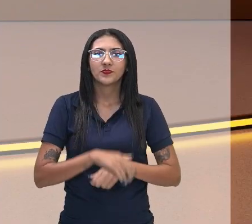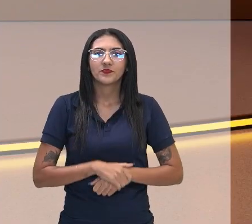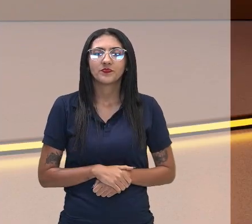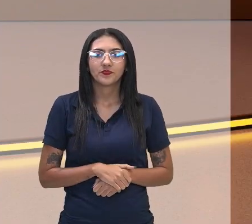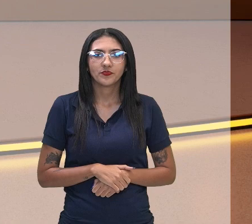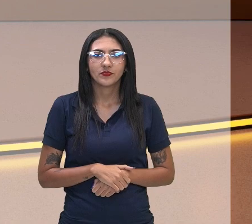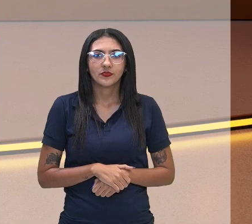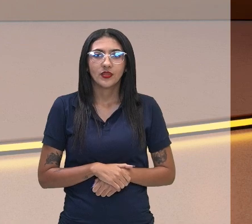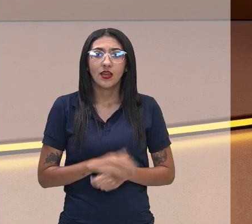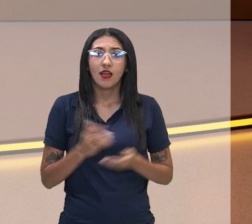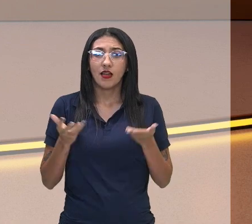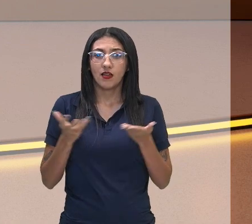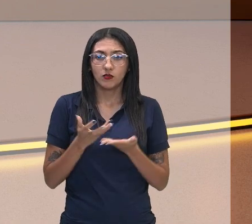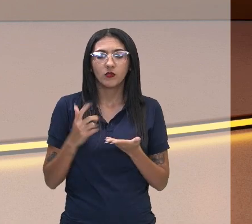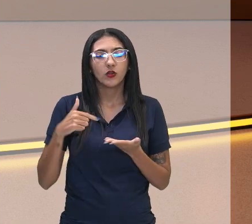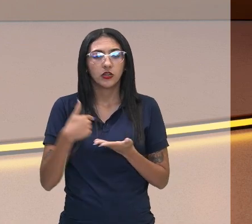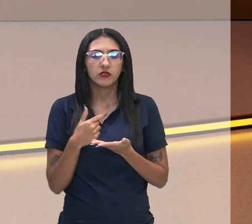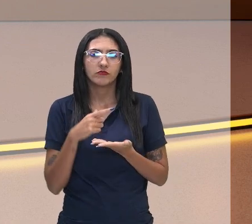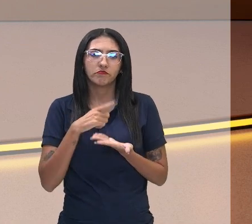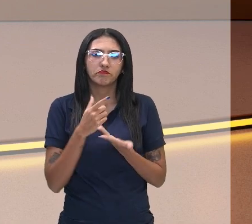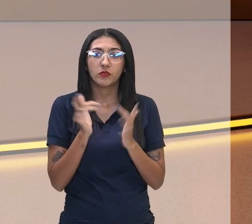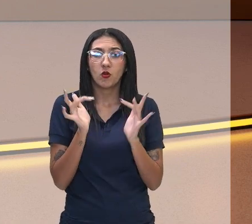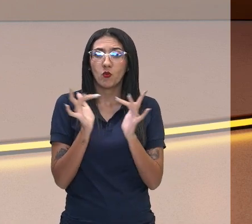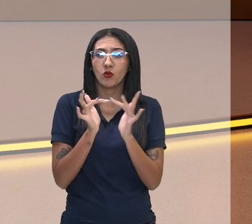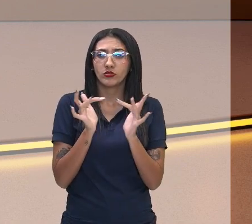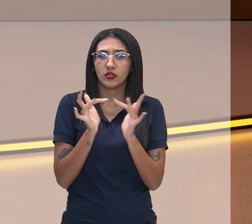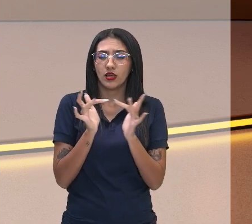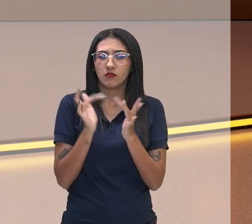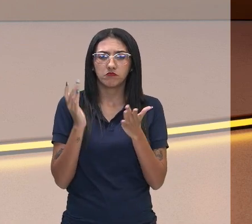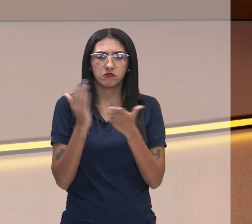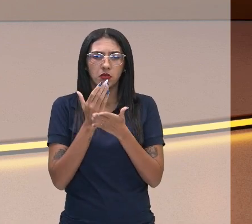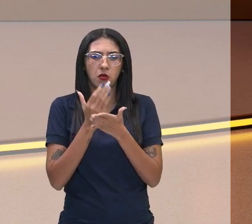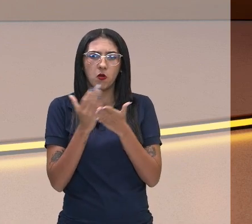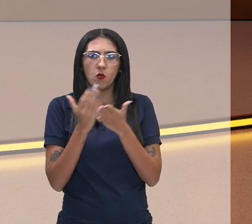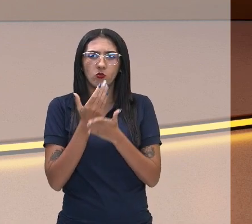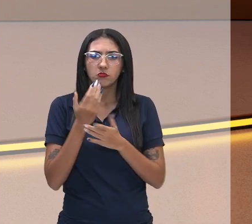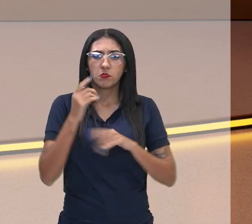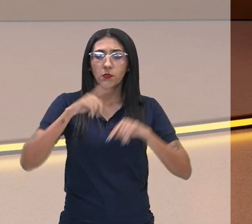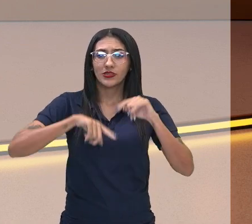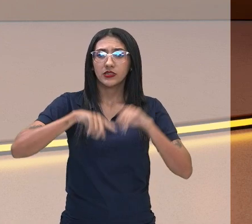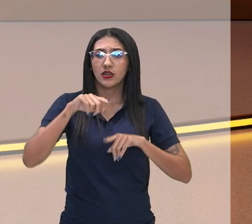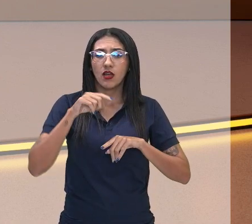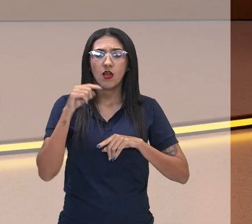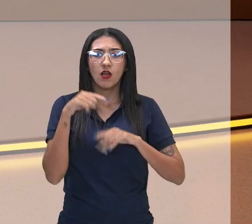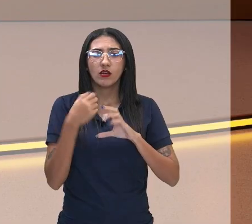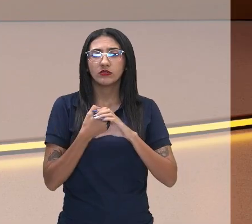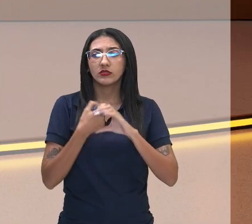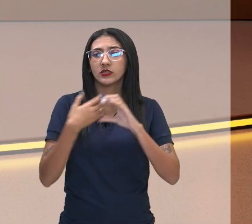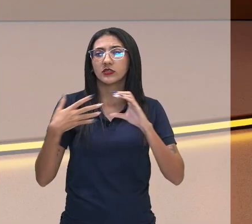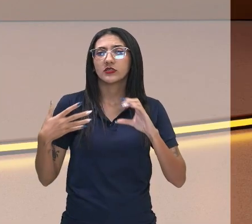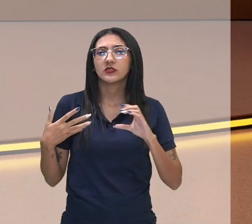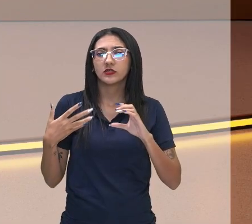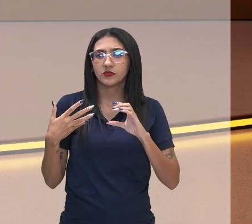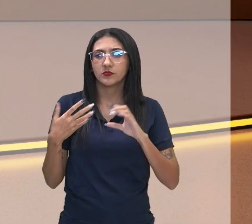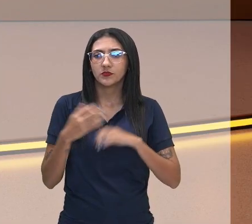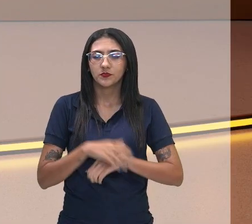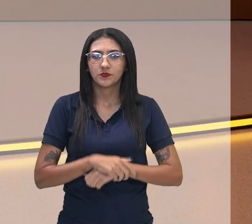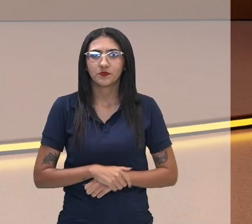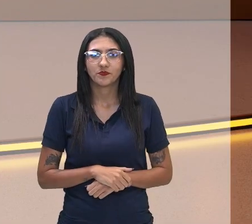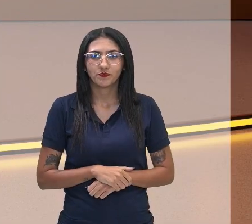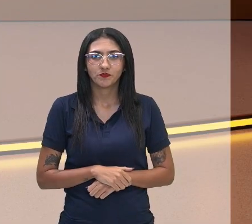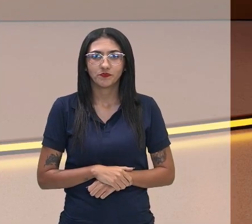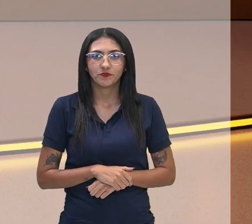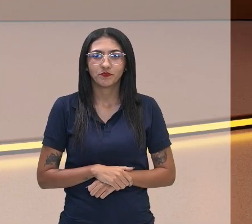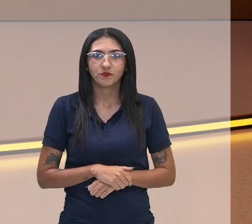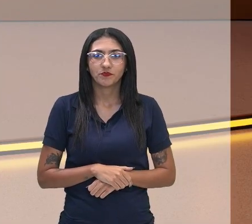ter contato justamente com alguns elementos que são caracterizados como fontes históricas. Olha só,